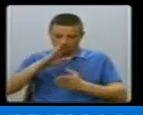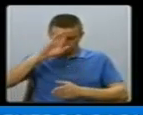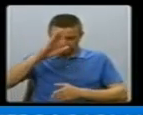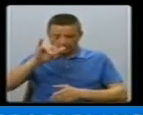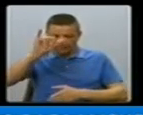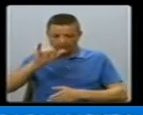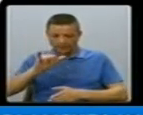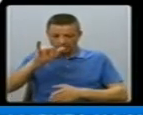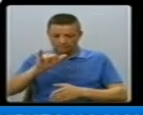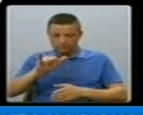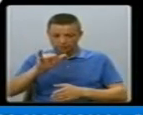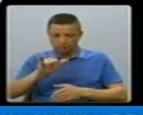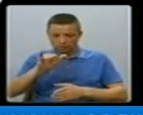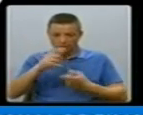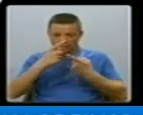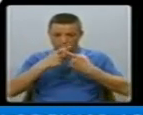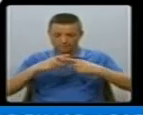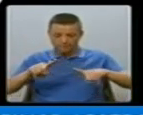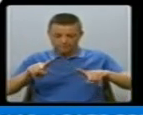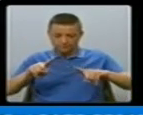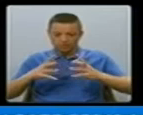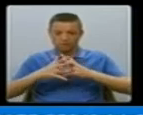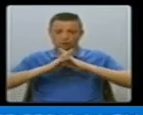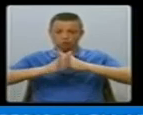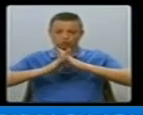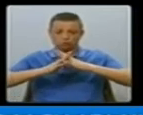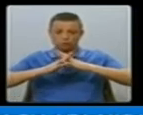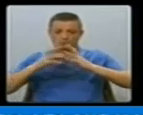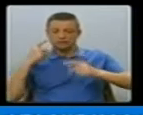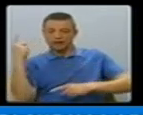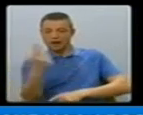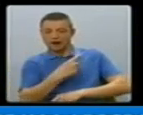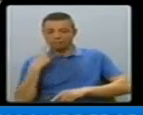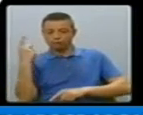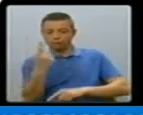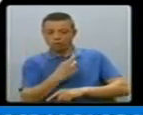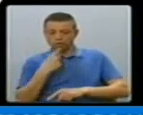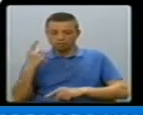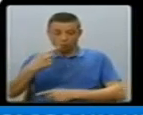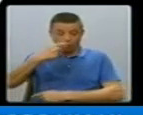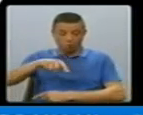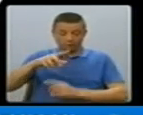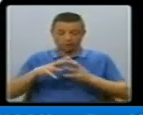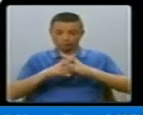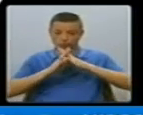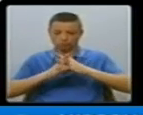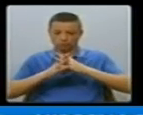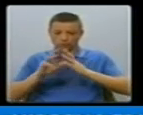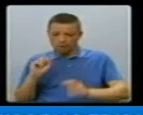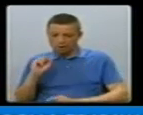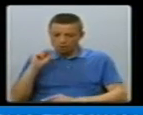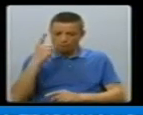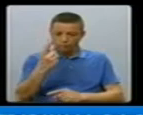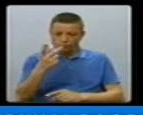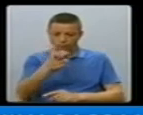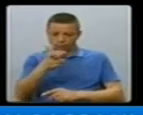muito diferente de todas as estruturas que estão à sua volta. Isto é, aquilo é uma estrutura única que até tem uma velocidade completamente